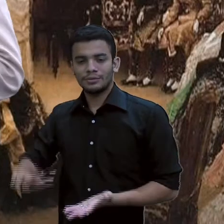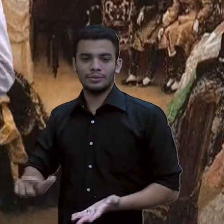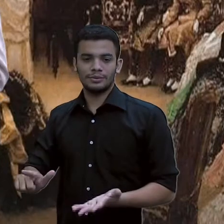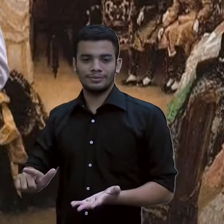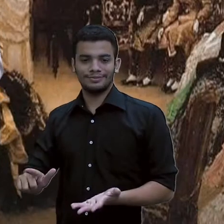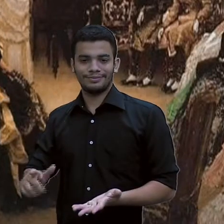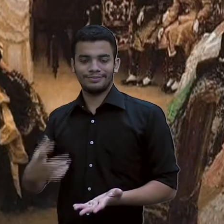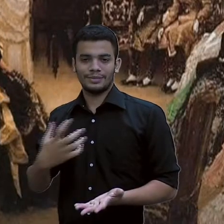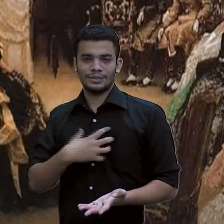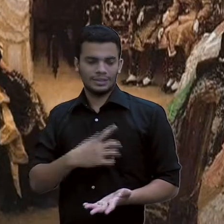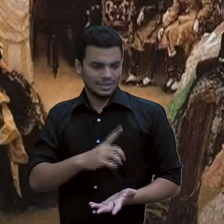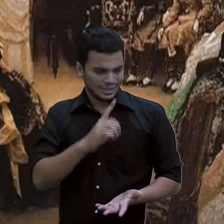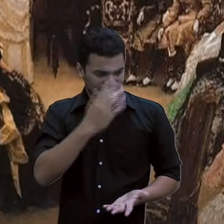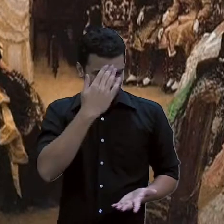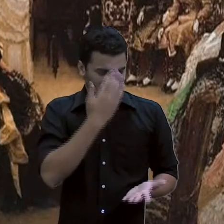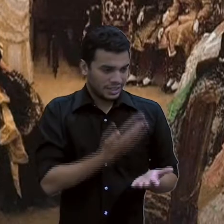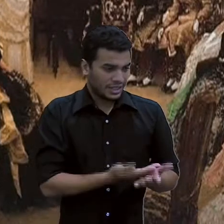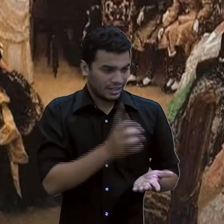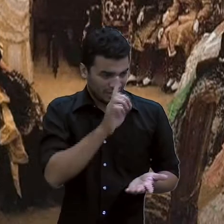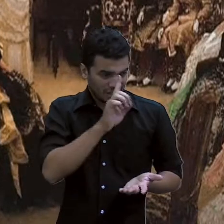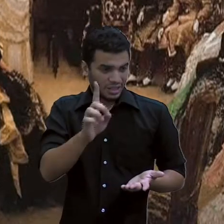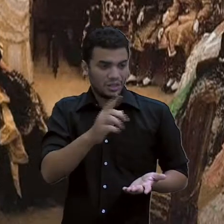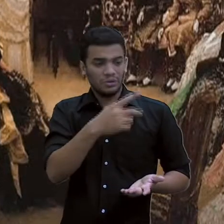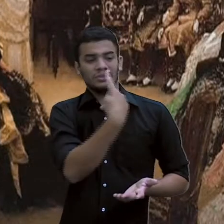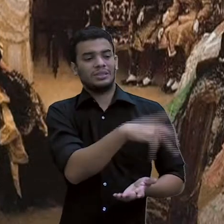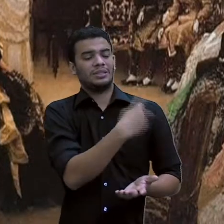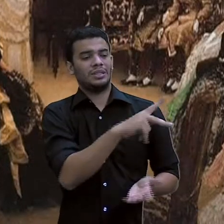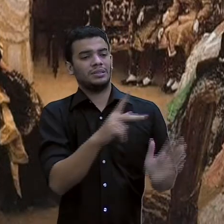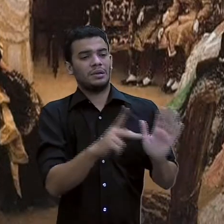essa liberdade. Eles eram